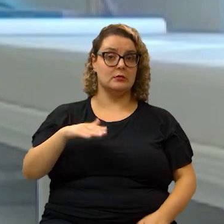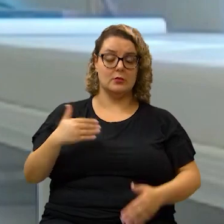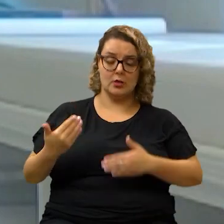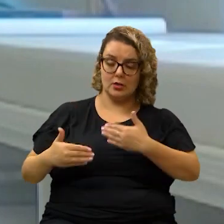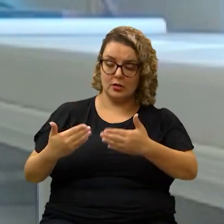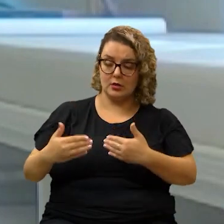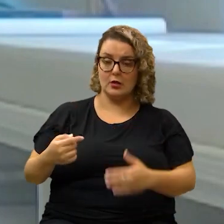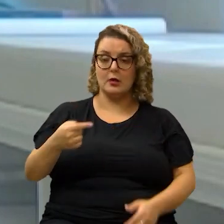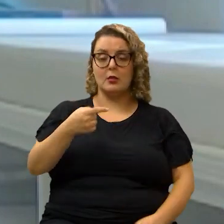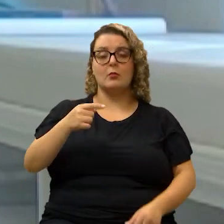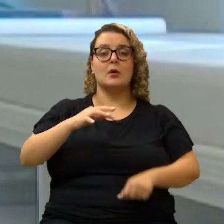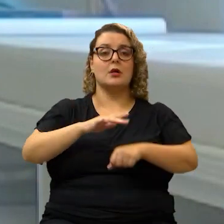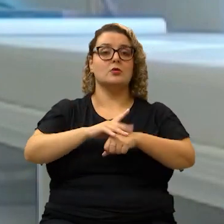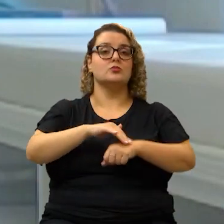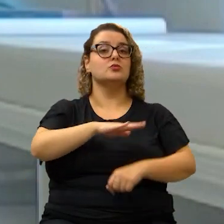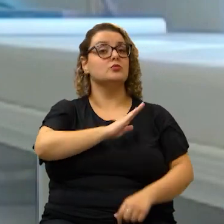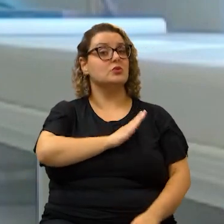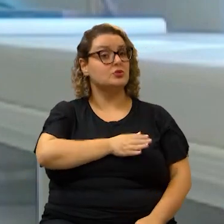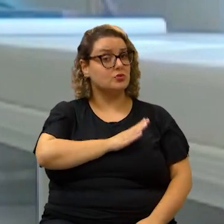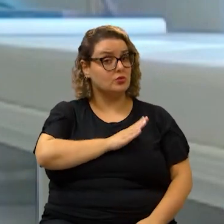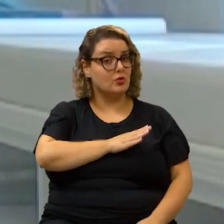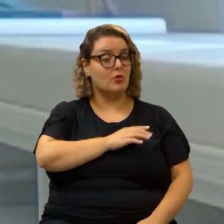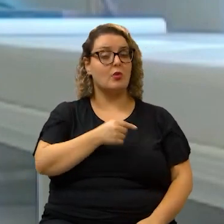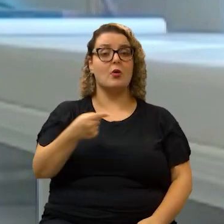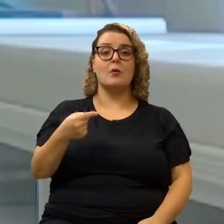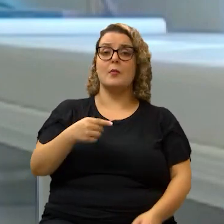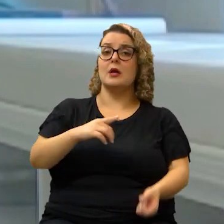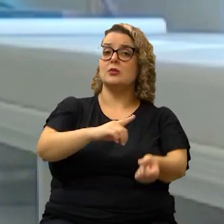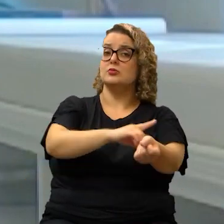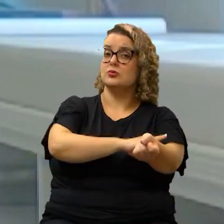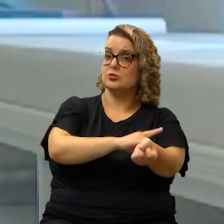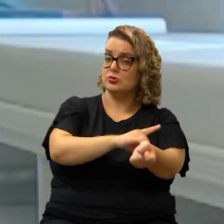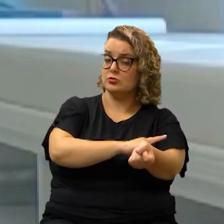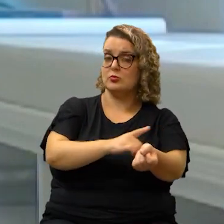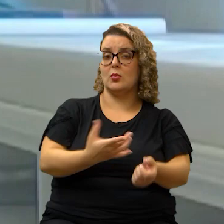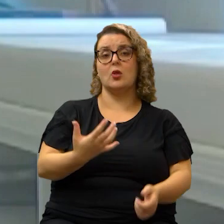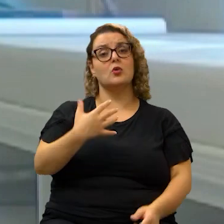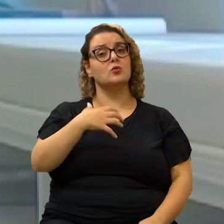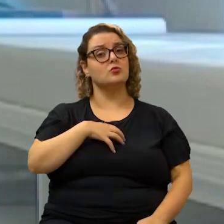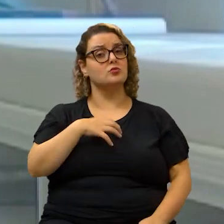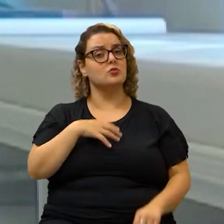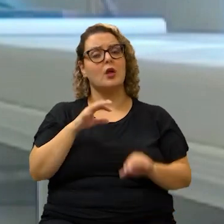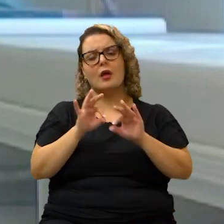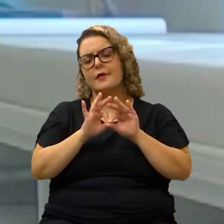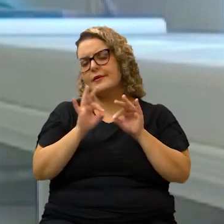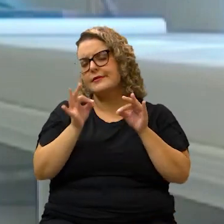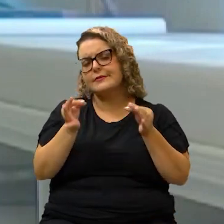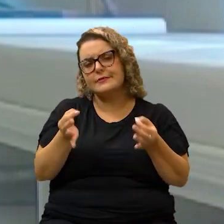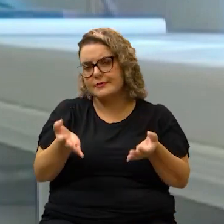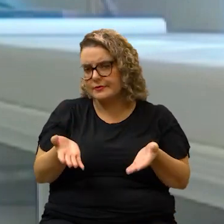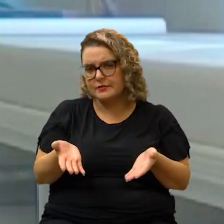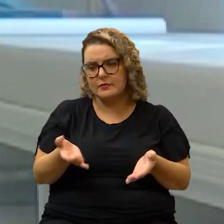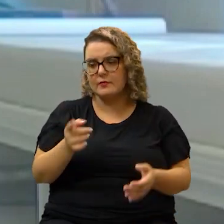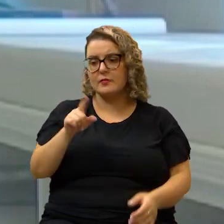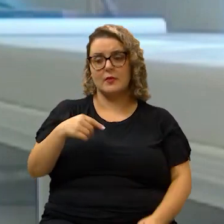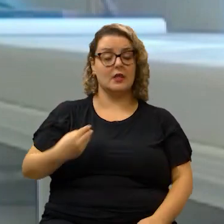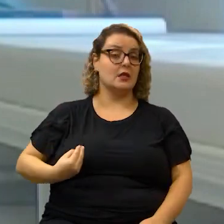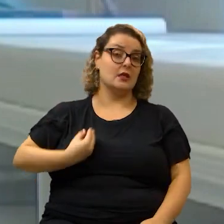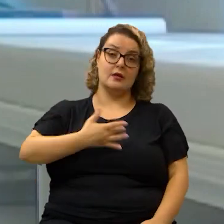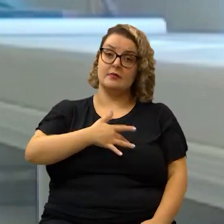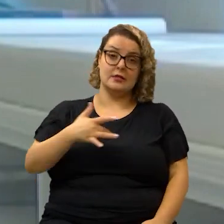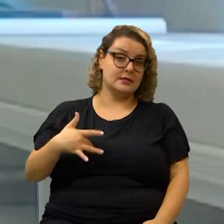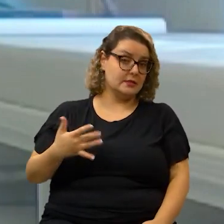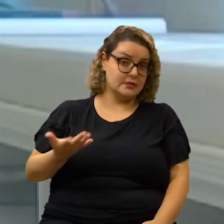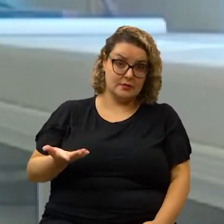e de uma forma tão simples, né? Que é vida saudável. Se você pensar bem, é ter vida saudável. Isso vai te